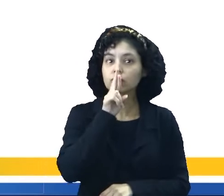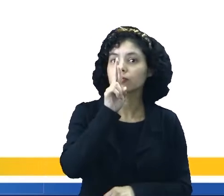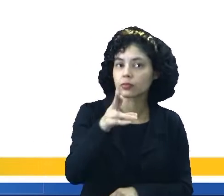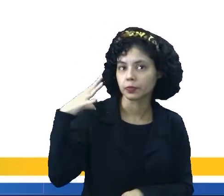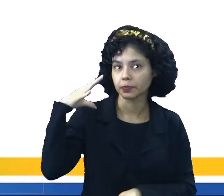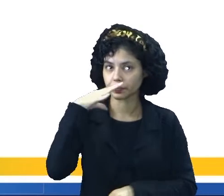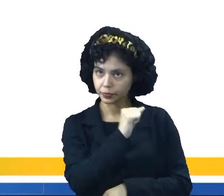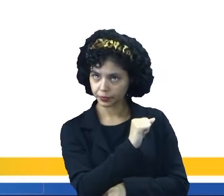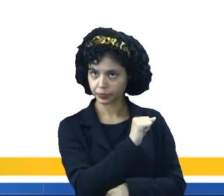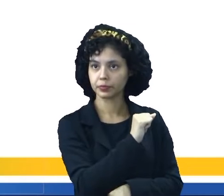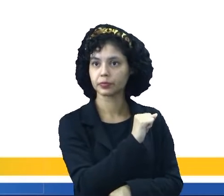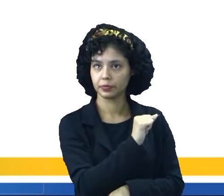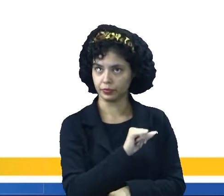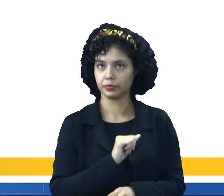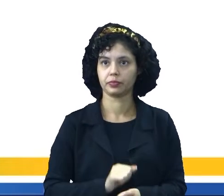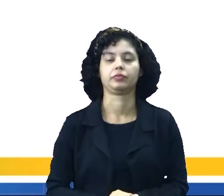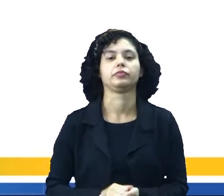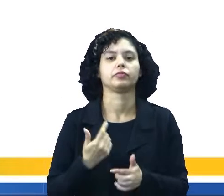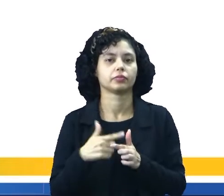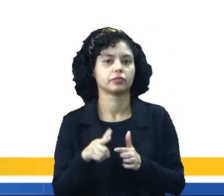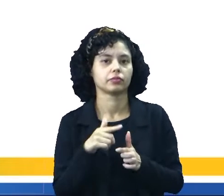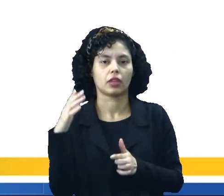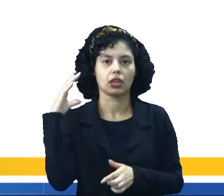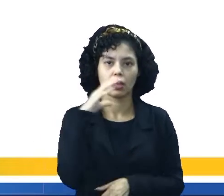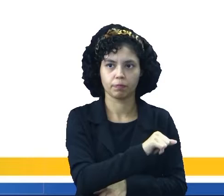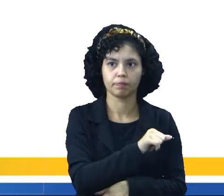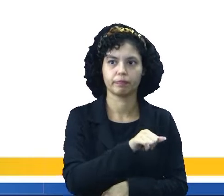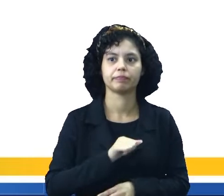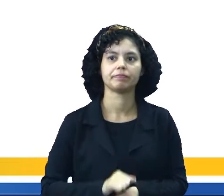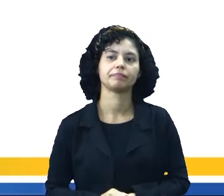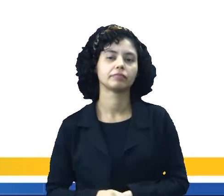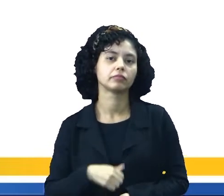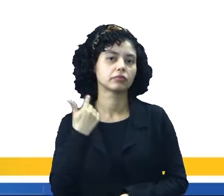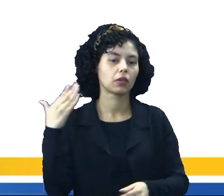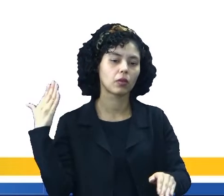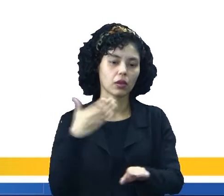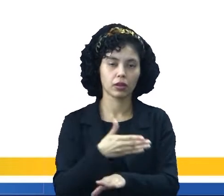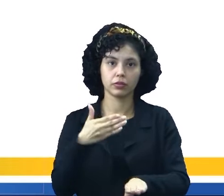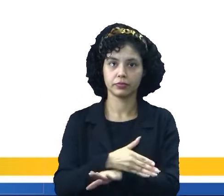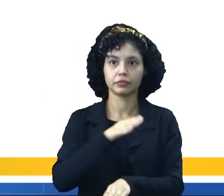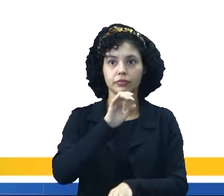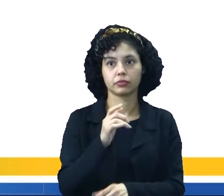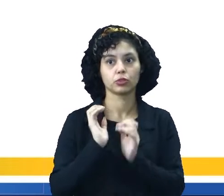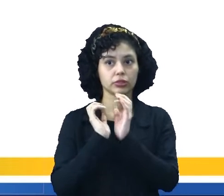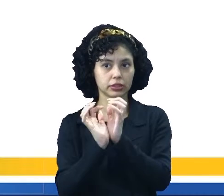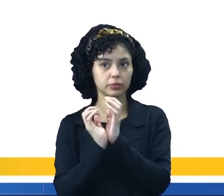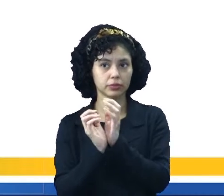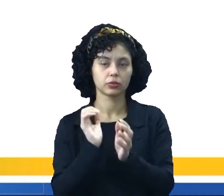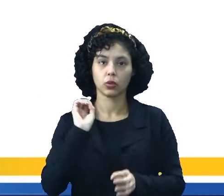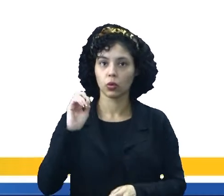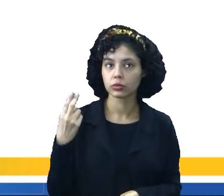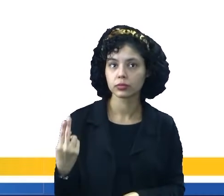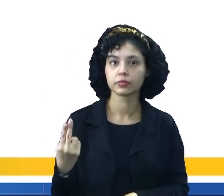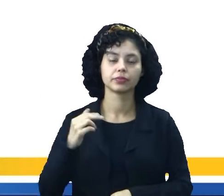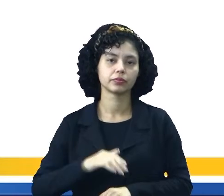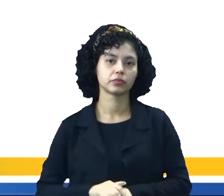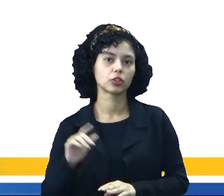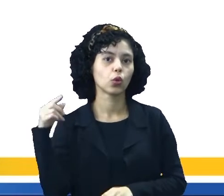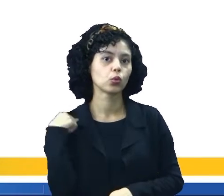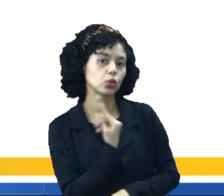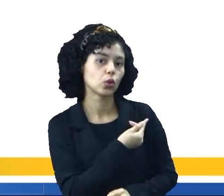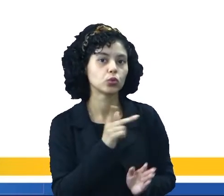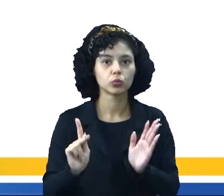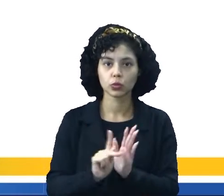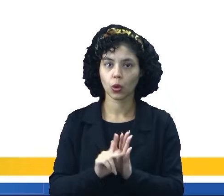respostas rápidas em situações de emergência, sem a interferência do encéfalo. Ou seja, o nosso